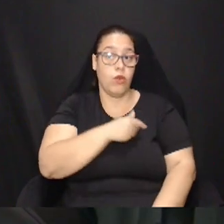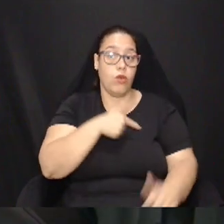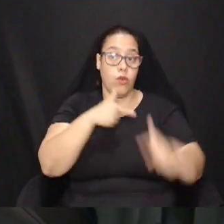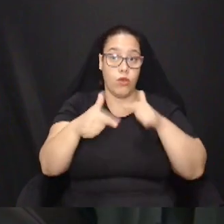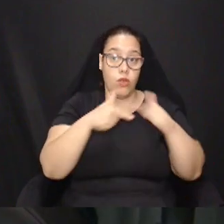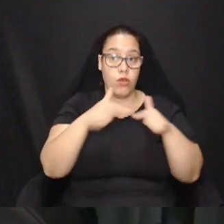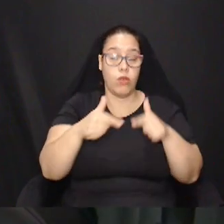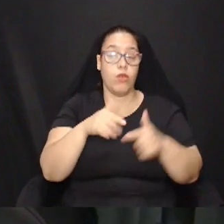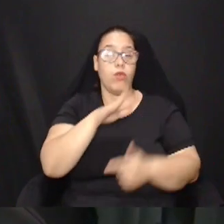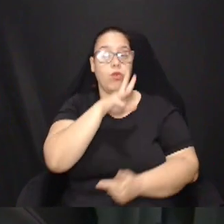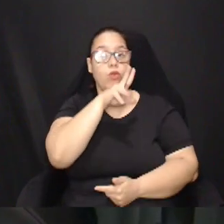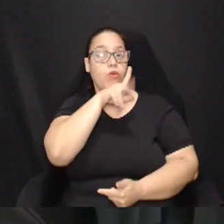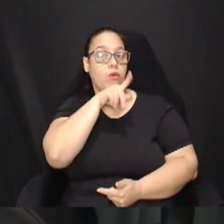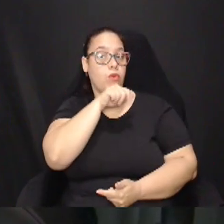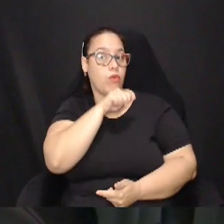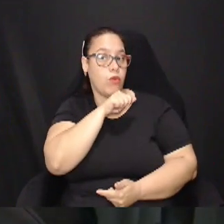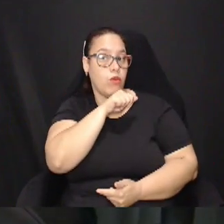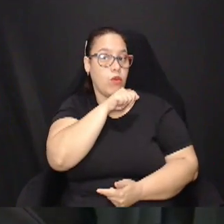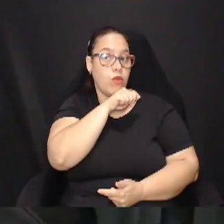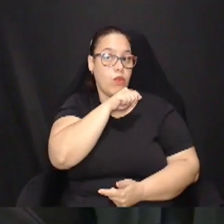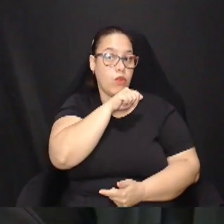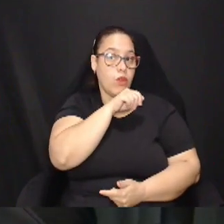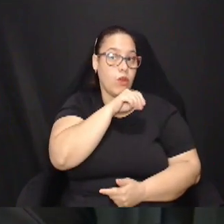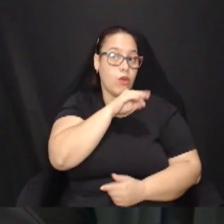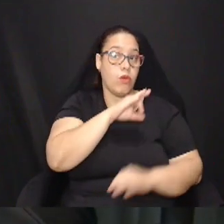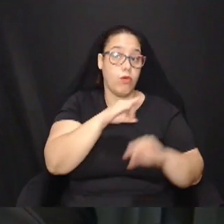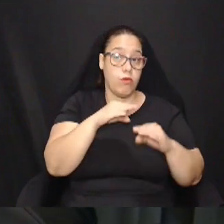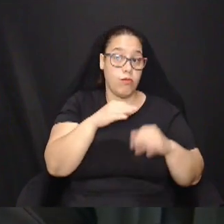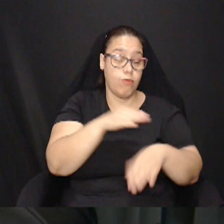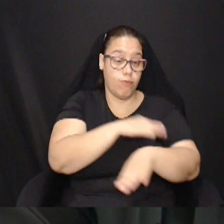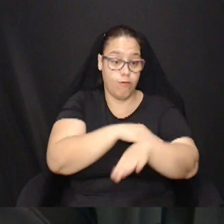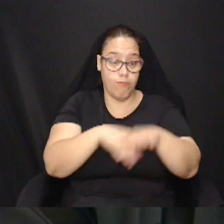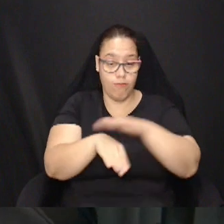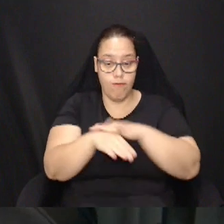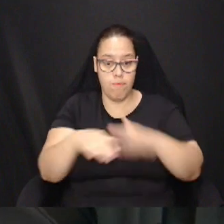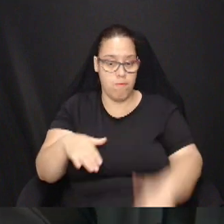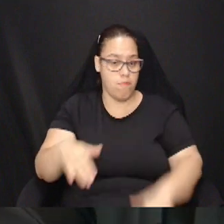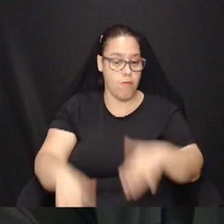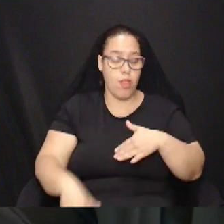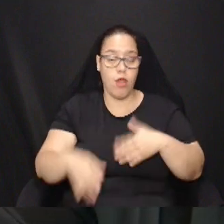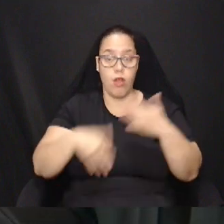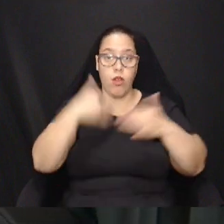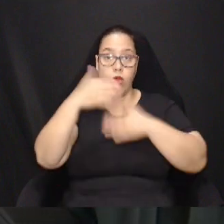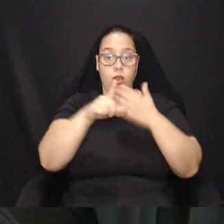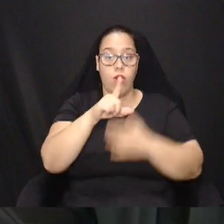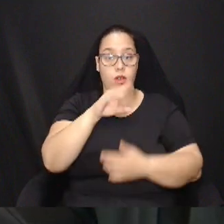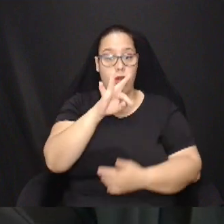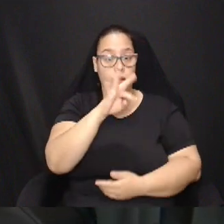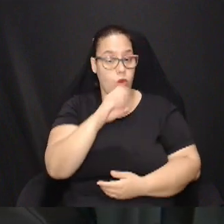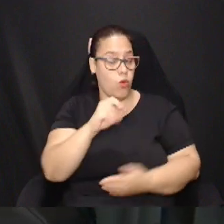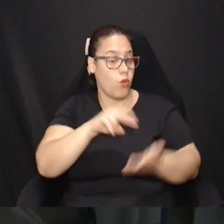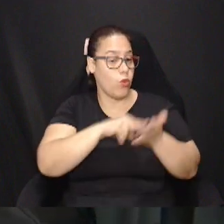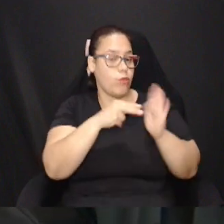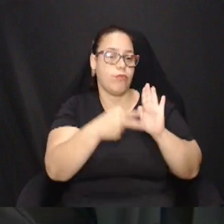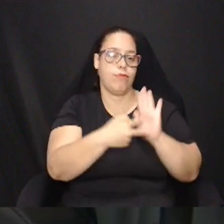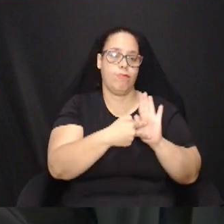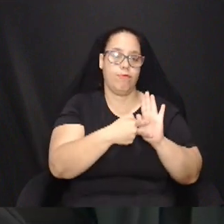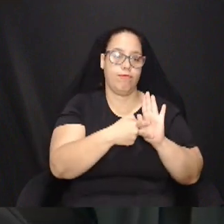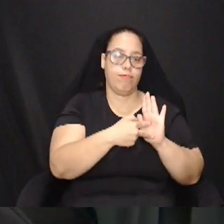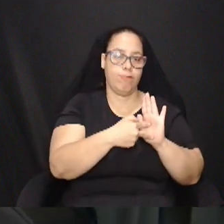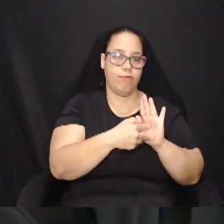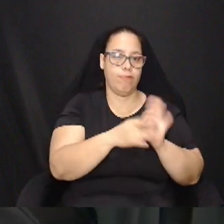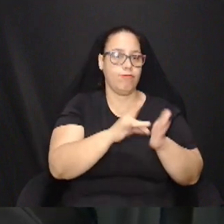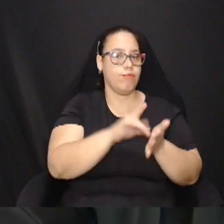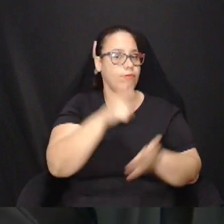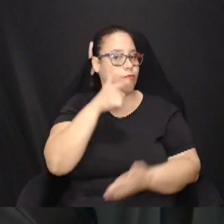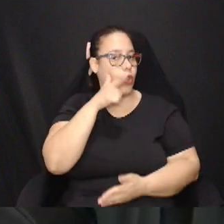estimação, às vezes uma perda de um membro, por exemplo, e aqui a gente está dizendo sobre um processo de luto muito significativo. E o fato da gente não conversar muito sobre